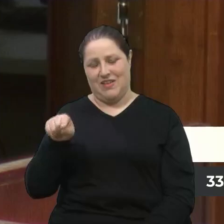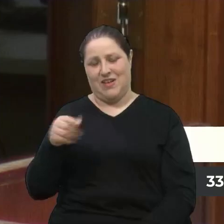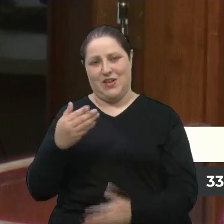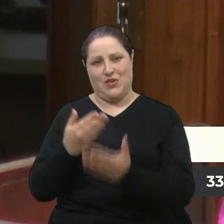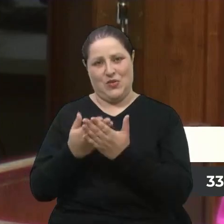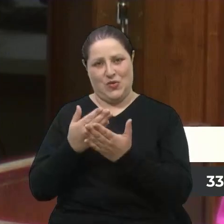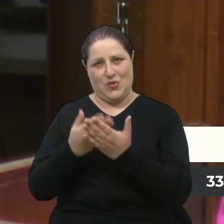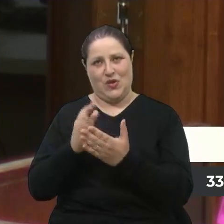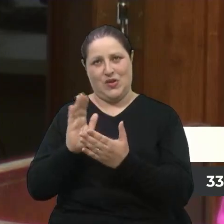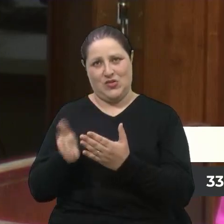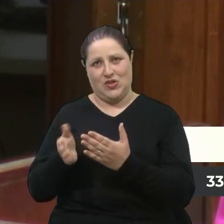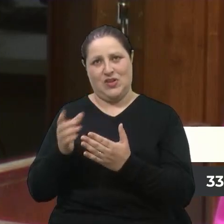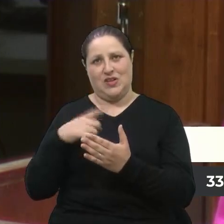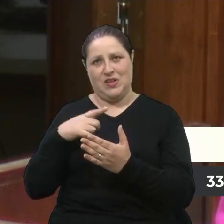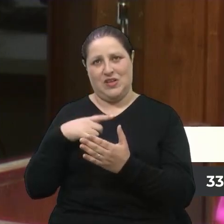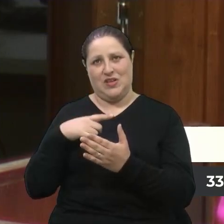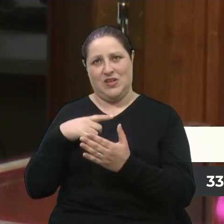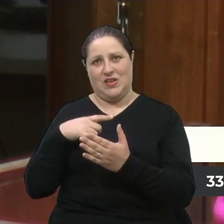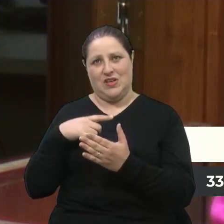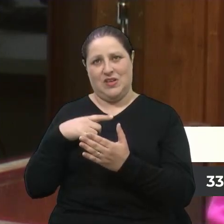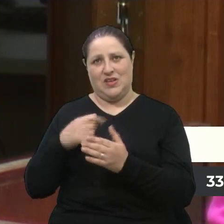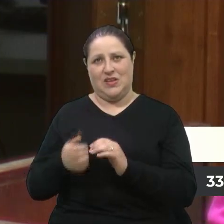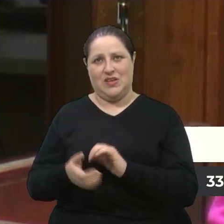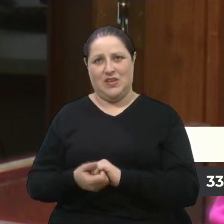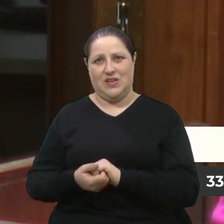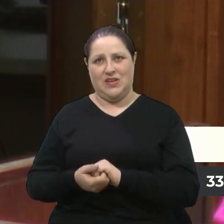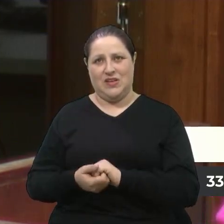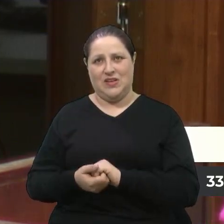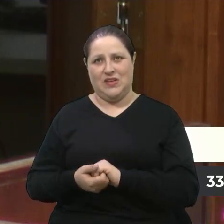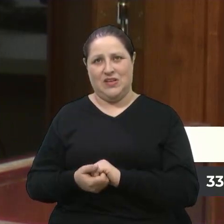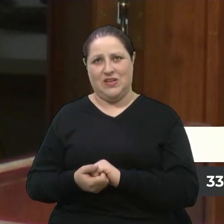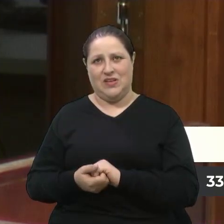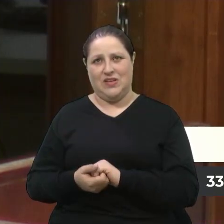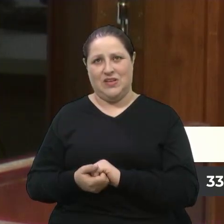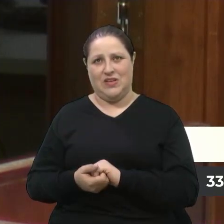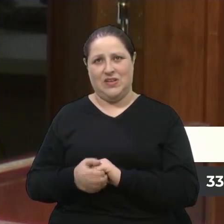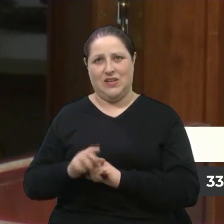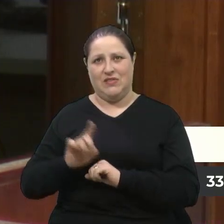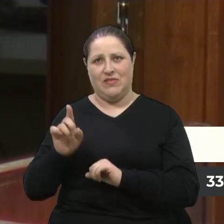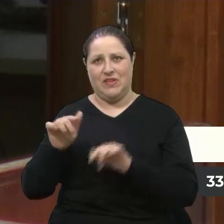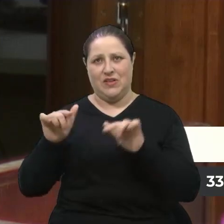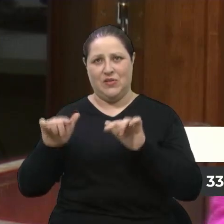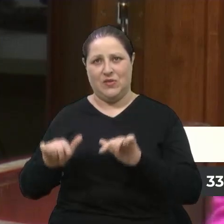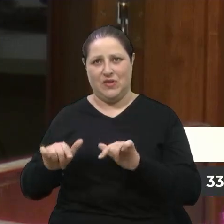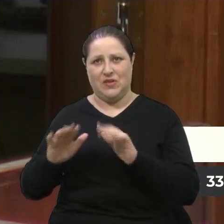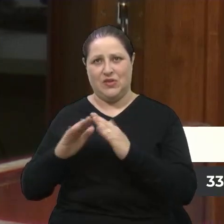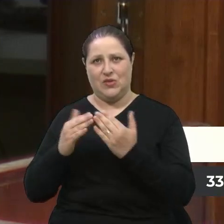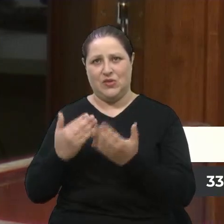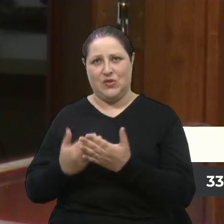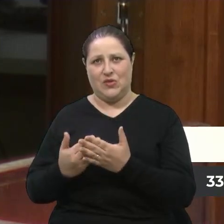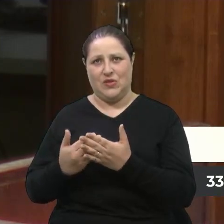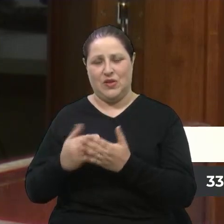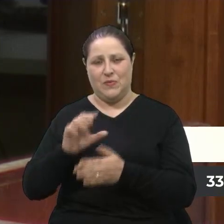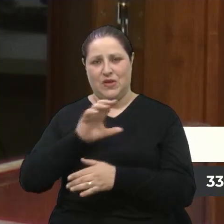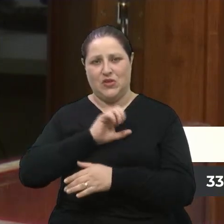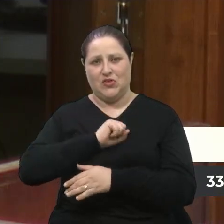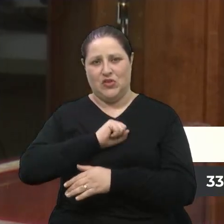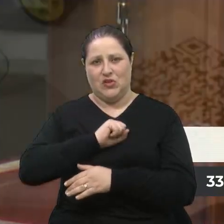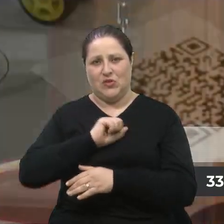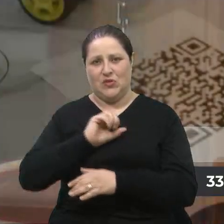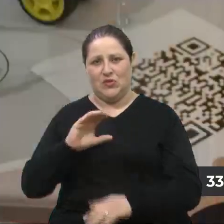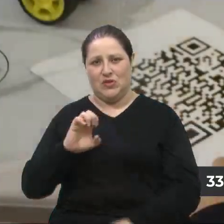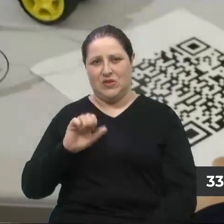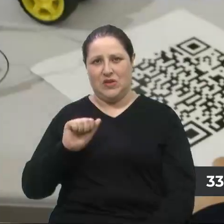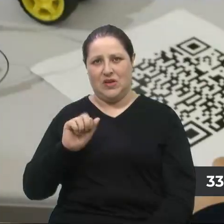está no Catulo da Paixão Cearense. Parabéns a todos os professores lá, muito envolvidos, né? E com